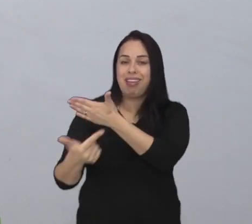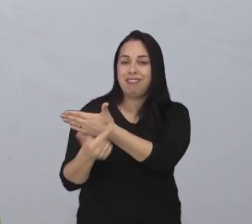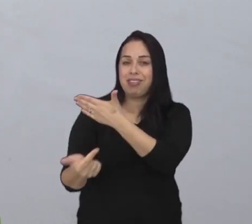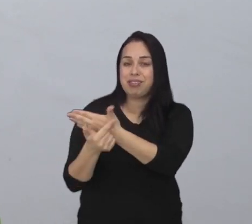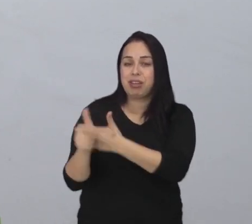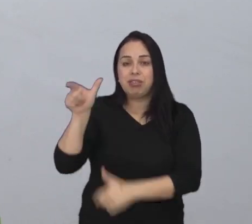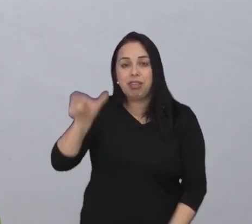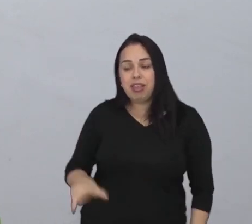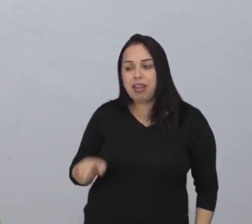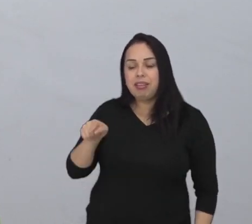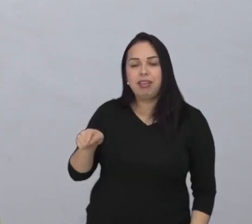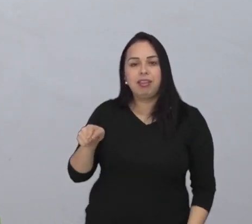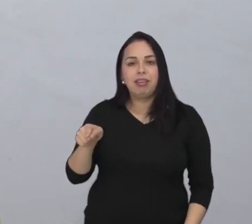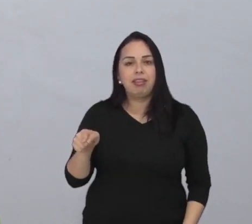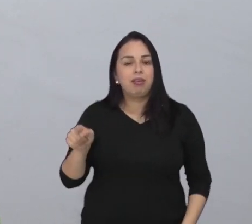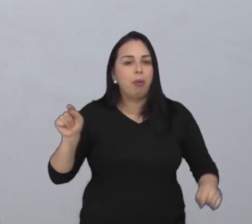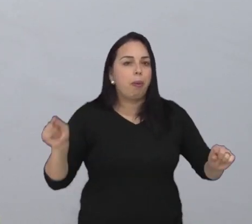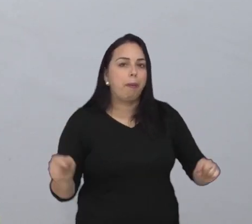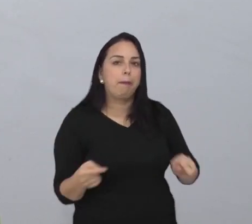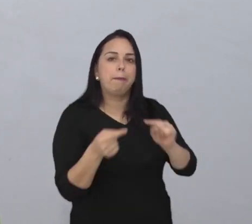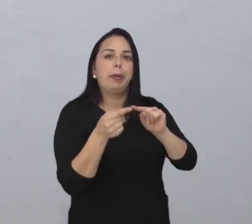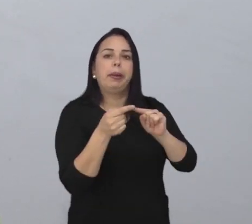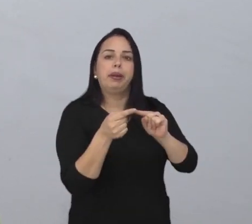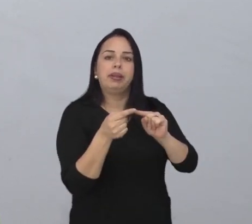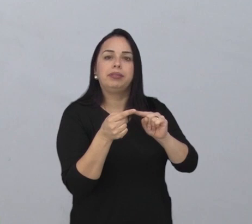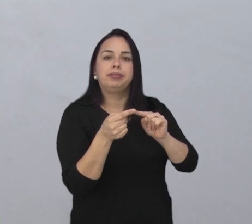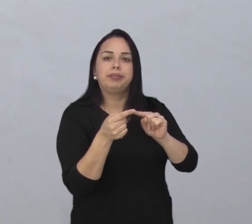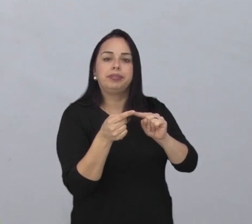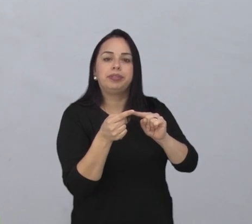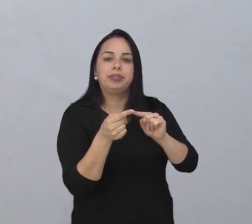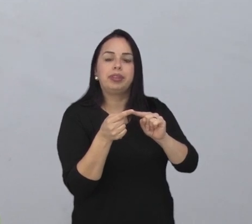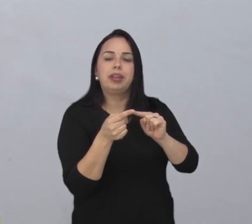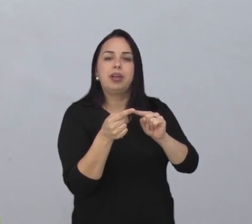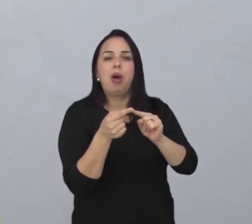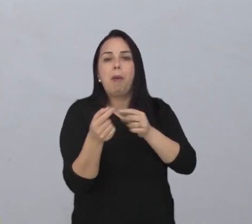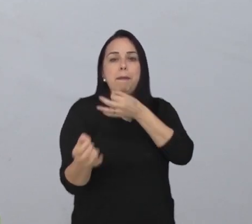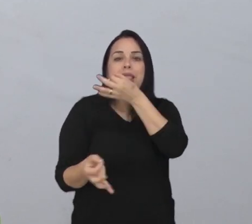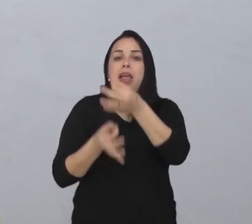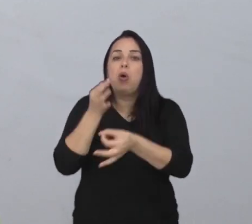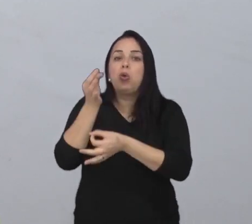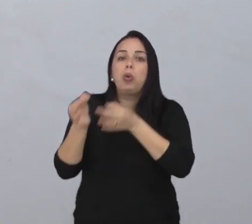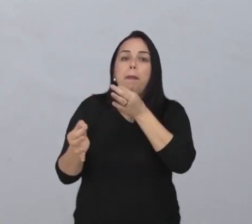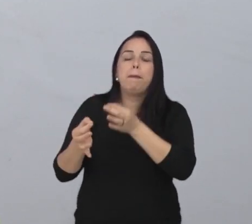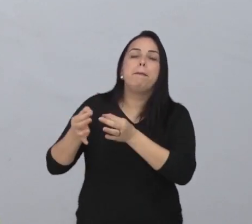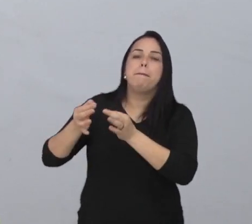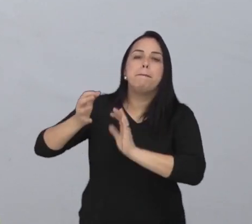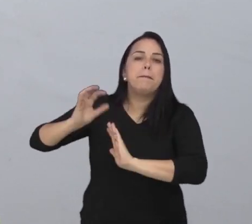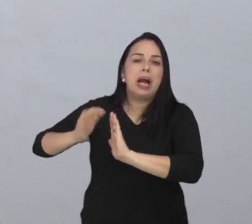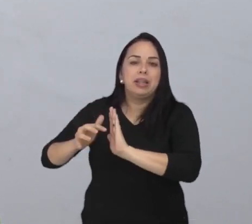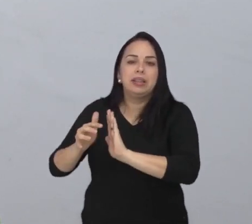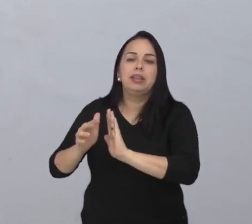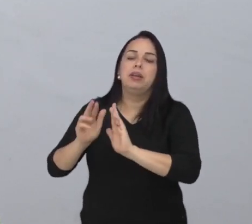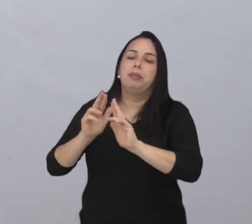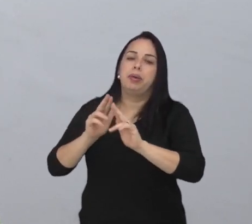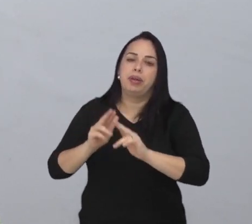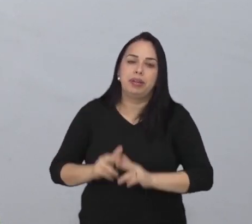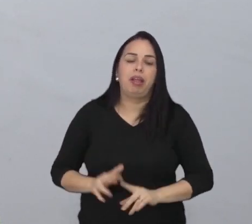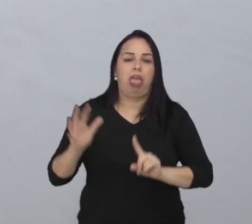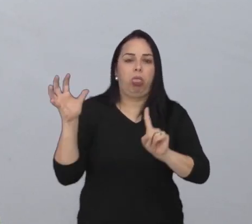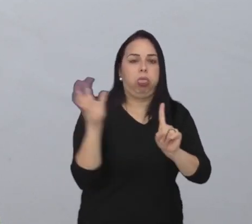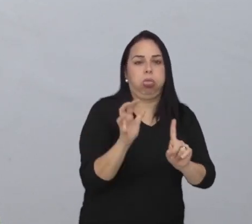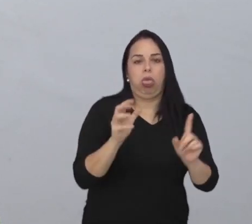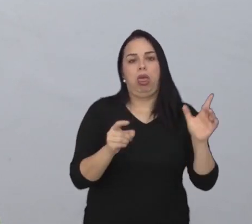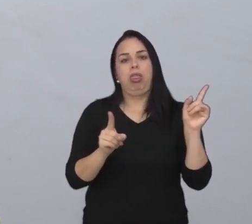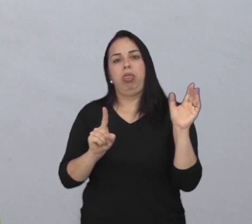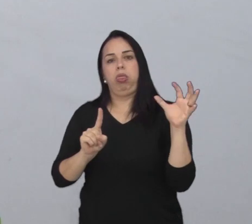do funcionário é atrelado à opinião política dele. Então sempre tem